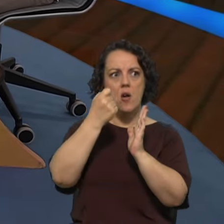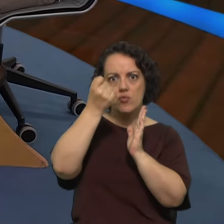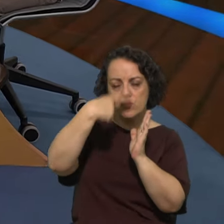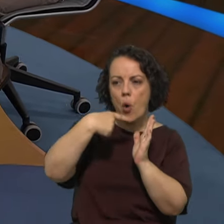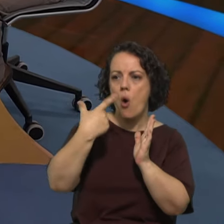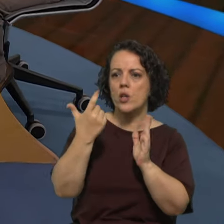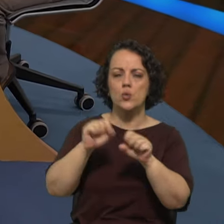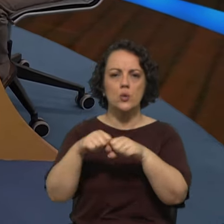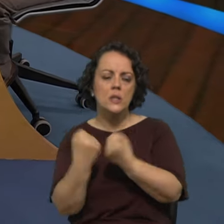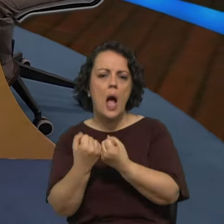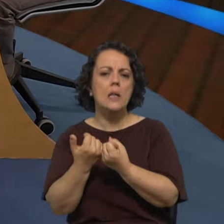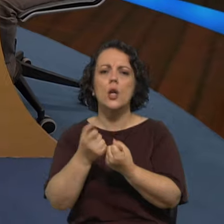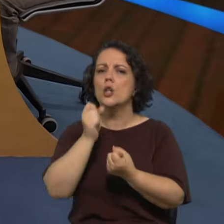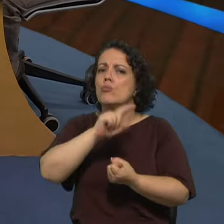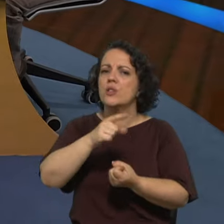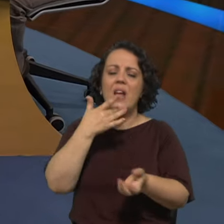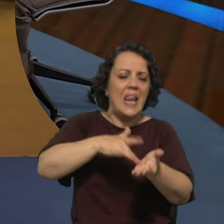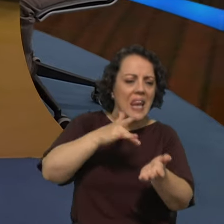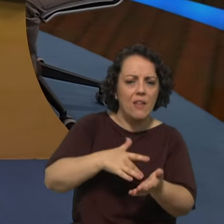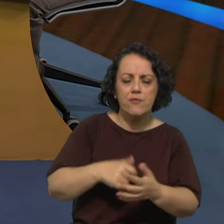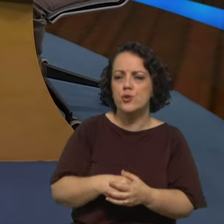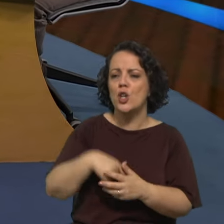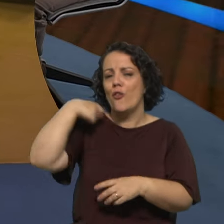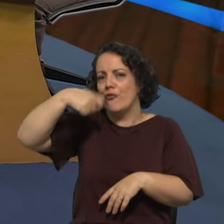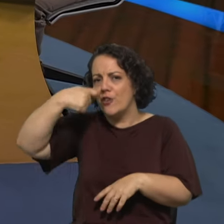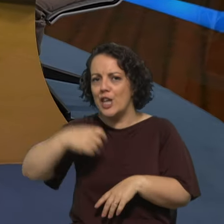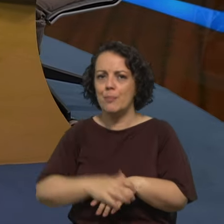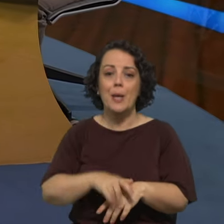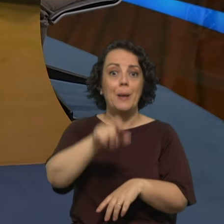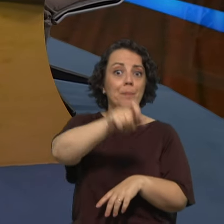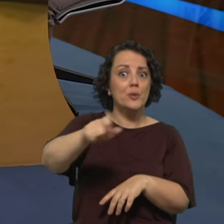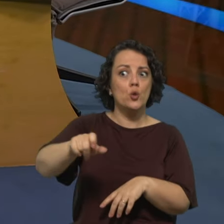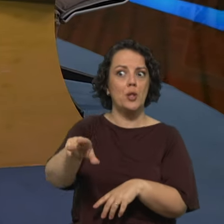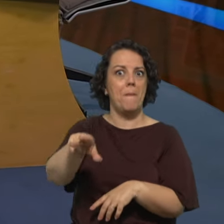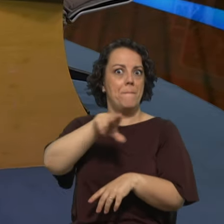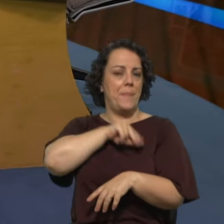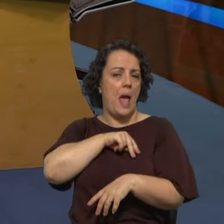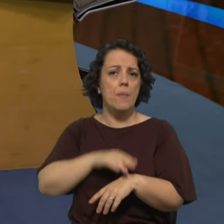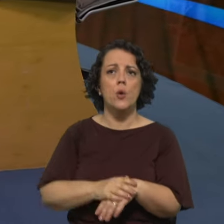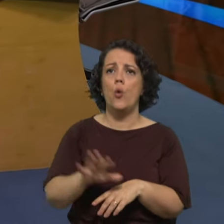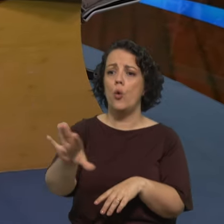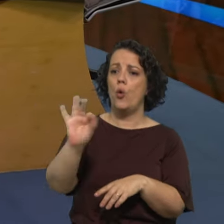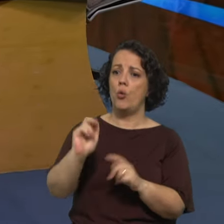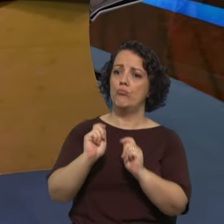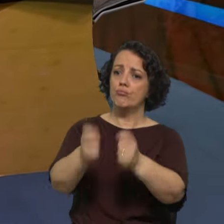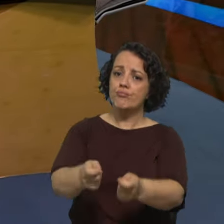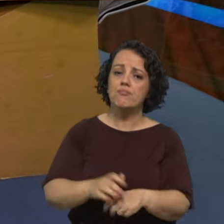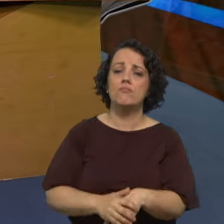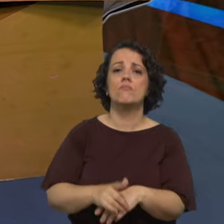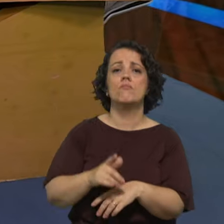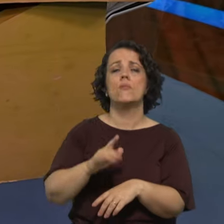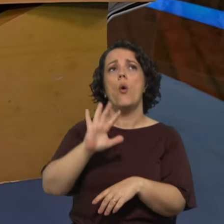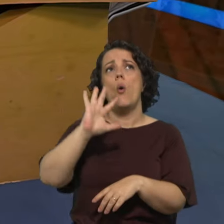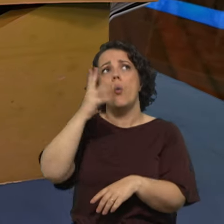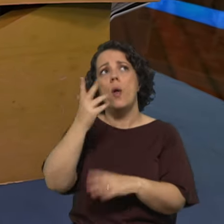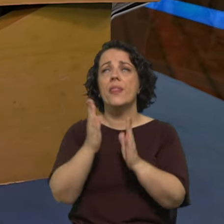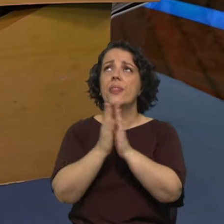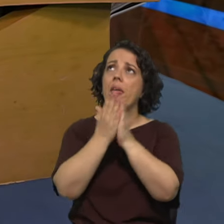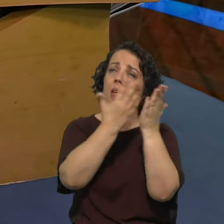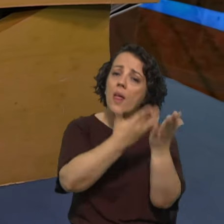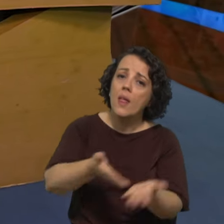livros podemos encontrar pessoas quando recebem prémios quando são nomeadas também quando Deus as chama enfim são tudo